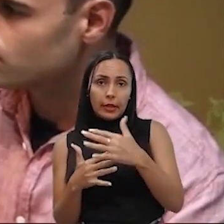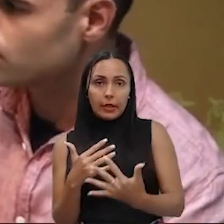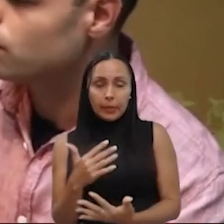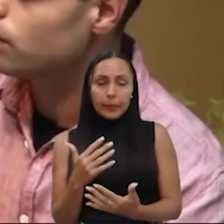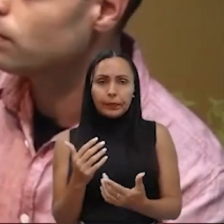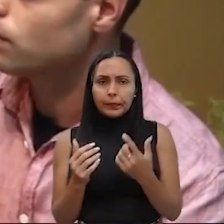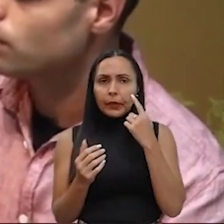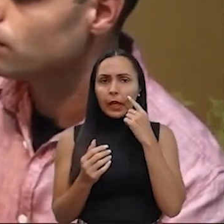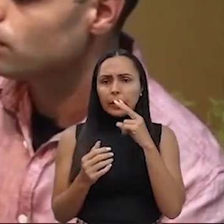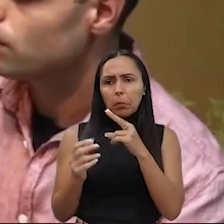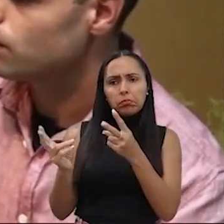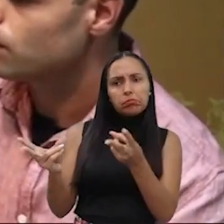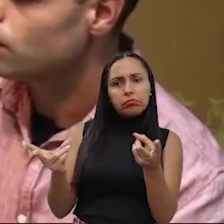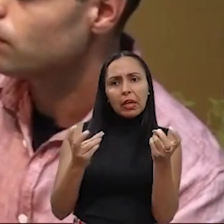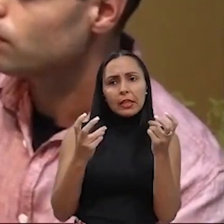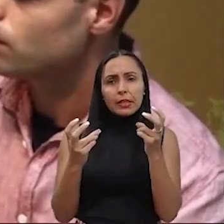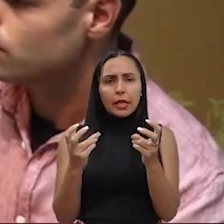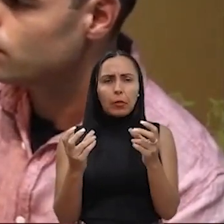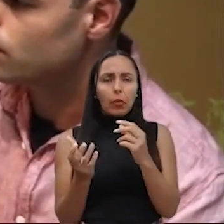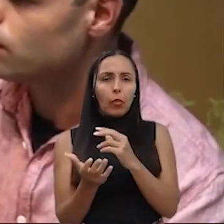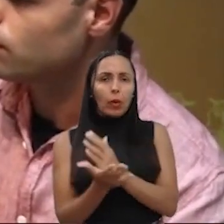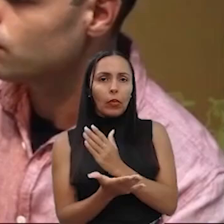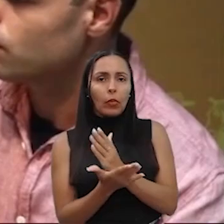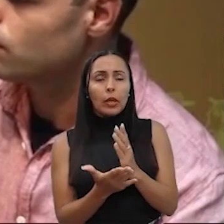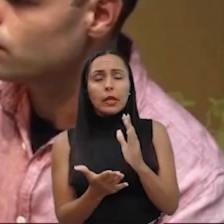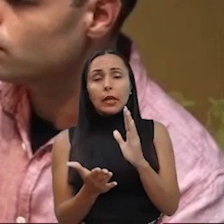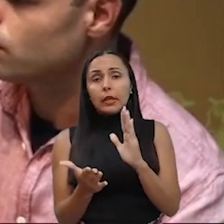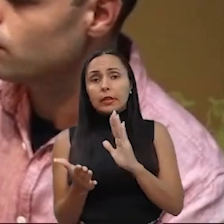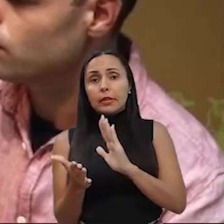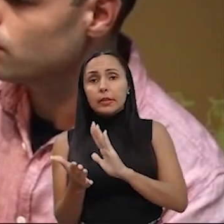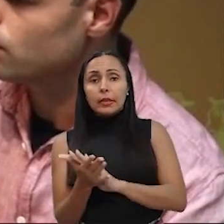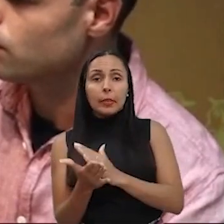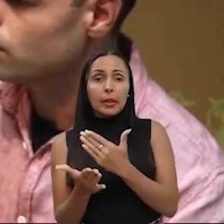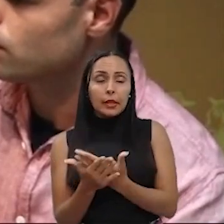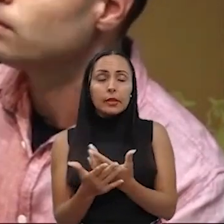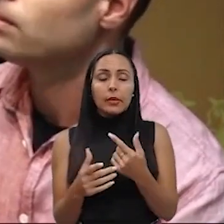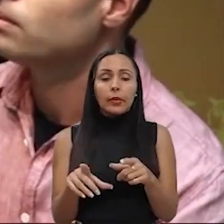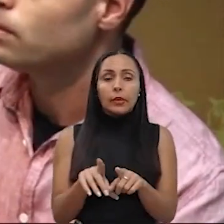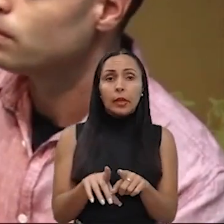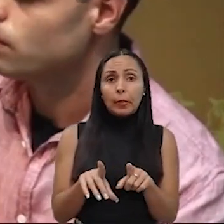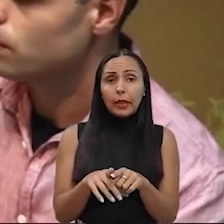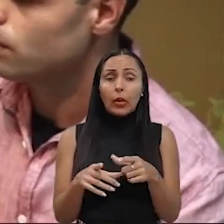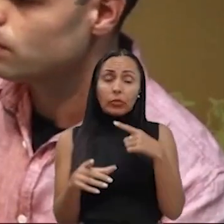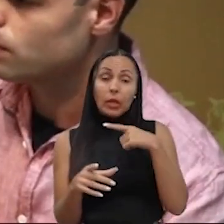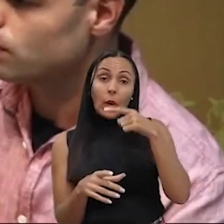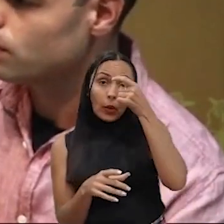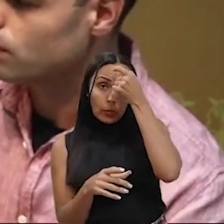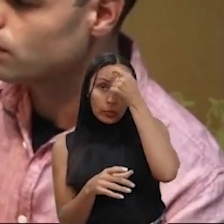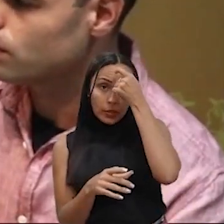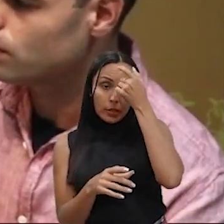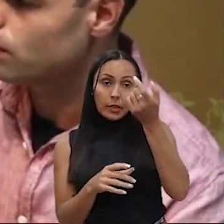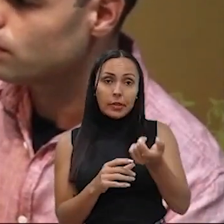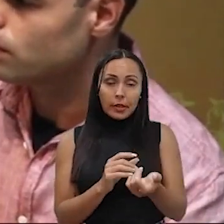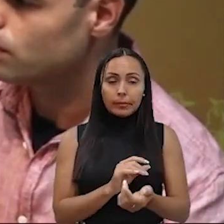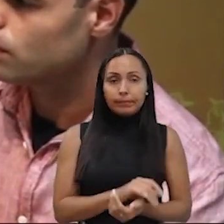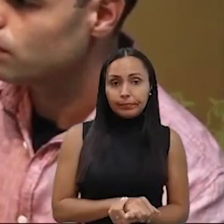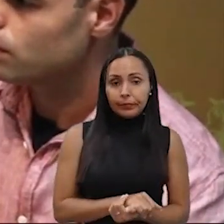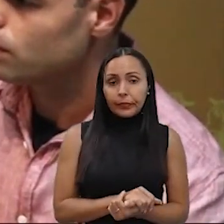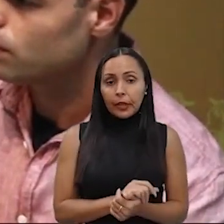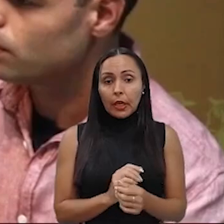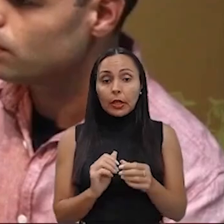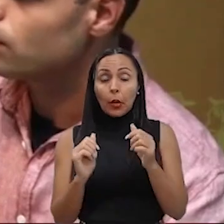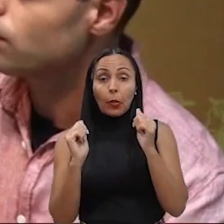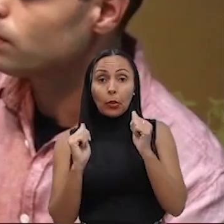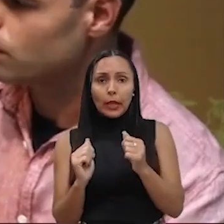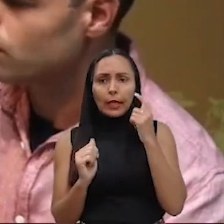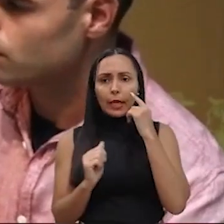é, muitas interpretações, e também tenho a consciência, né, de que eu poderia, naquele